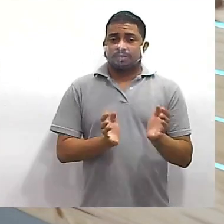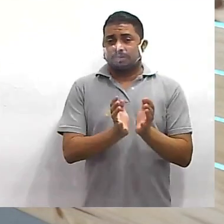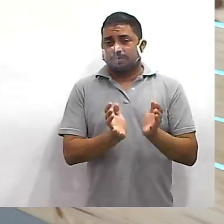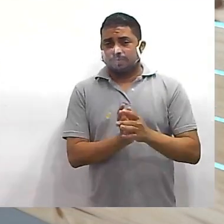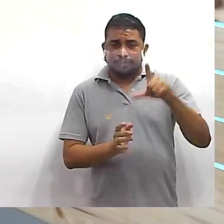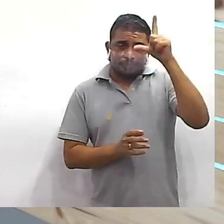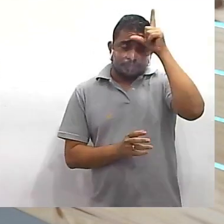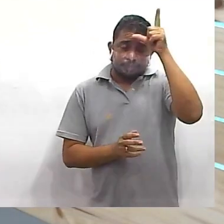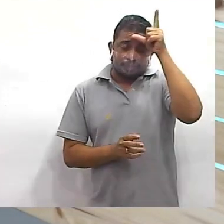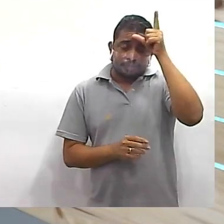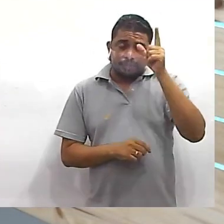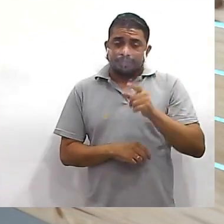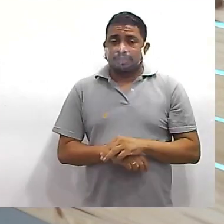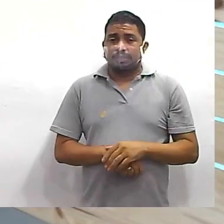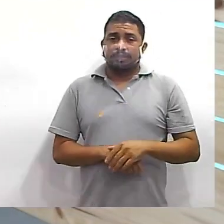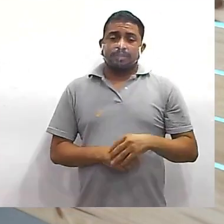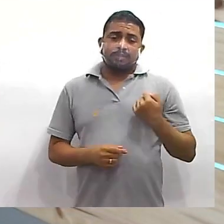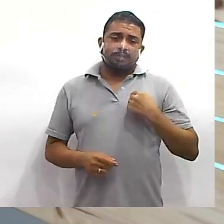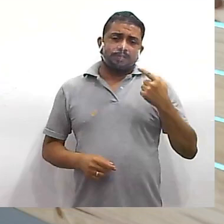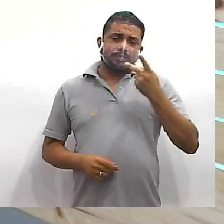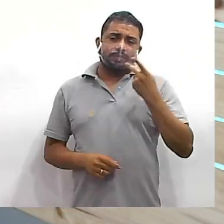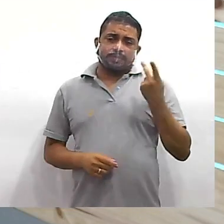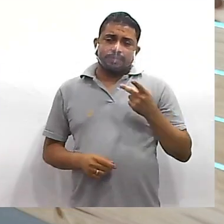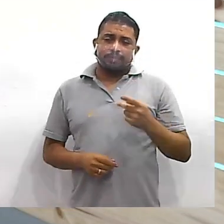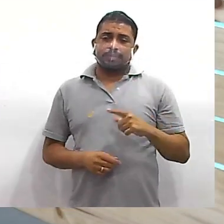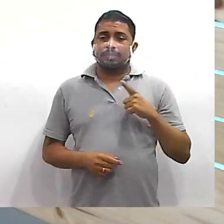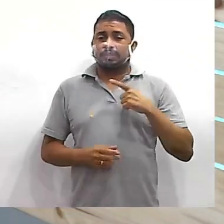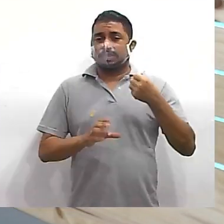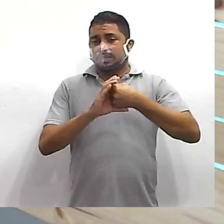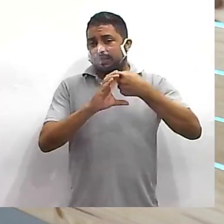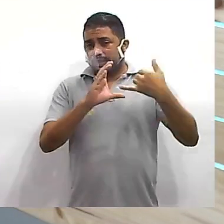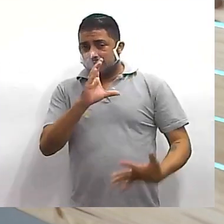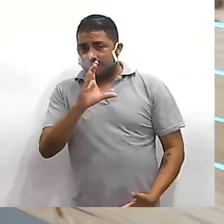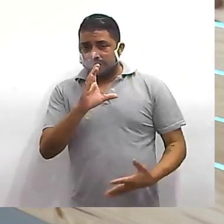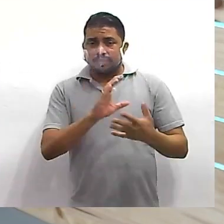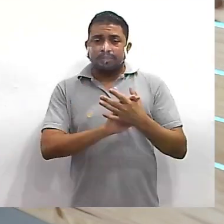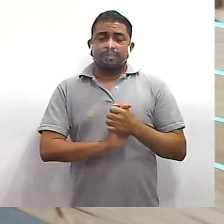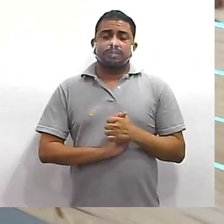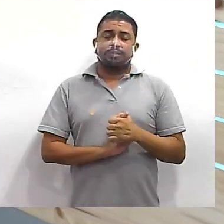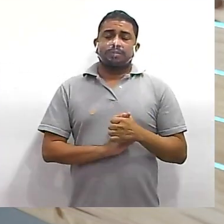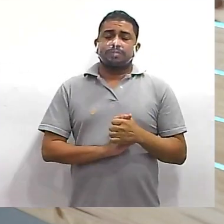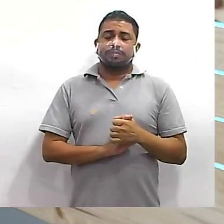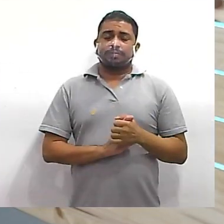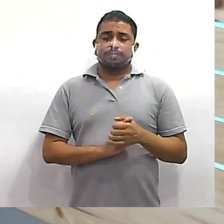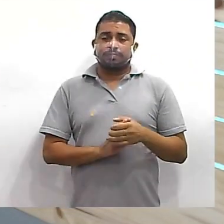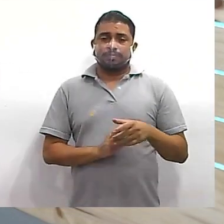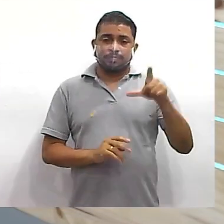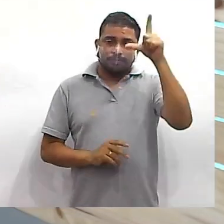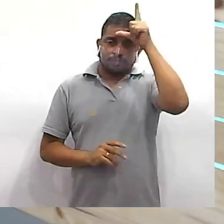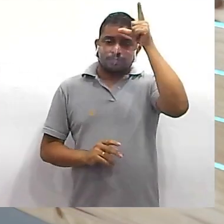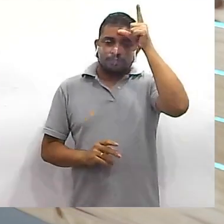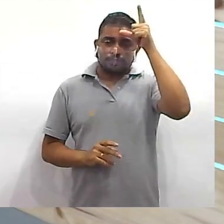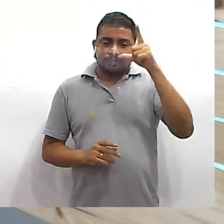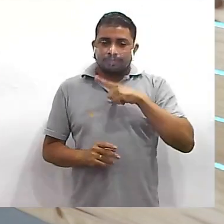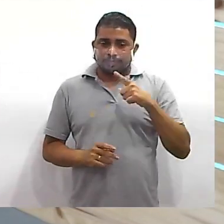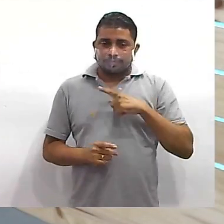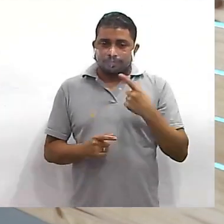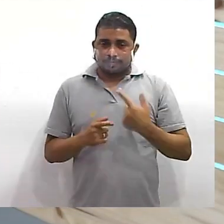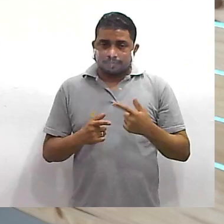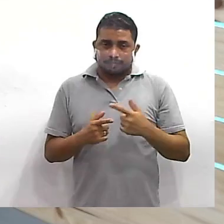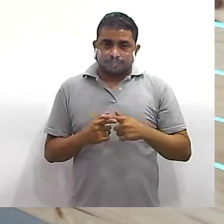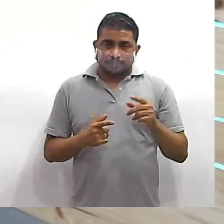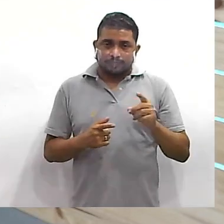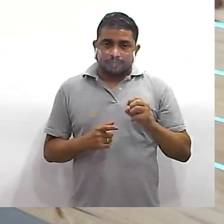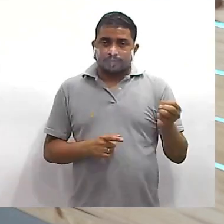gestor, e eu estou falando sempre aqui pensando que esse gestor tem características de liderança. Não vou adentrar no assunto aqui porque seria uma